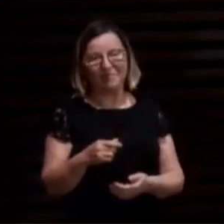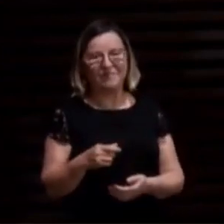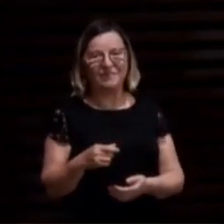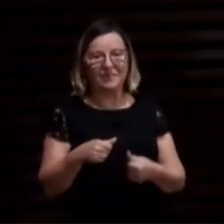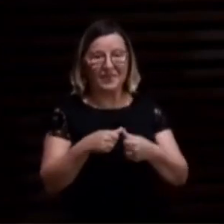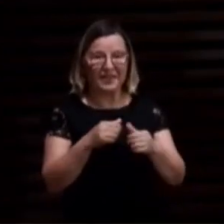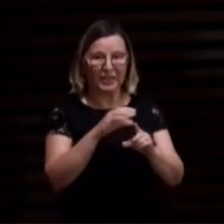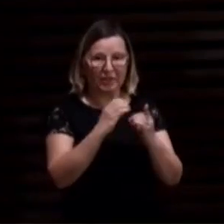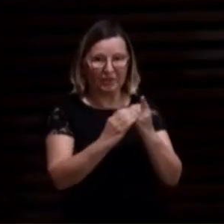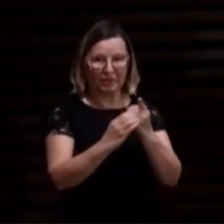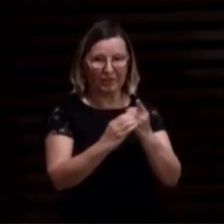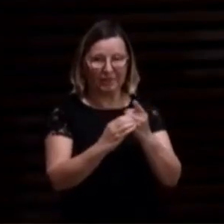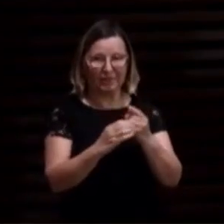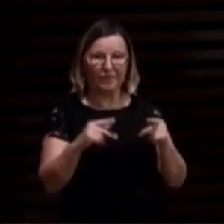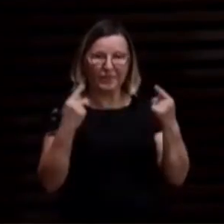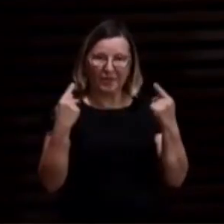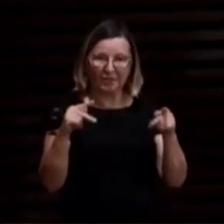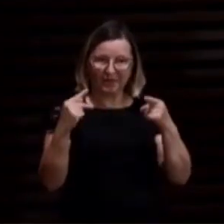A pregação expositiva